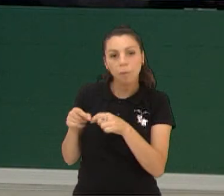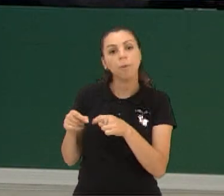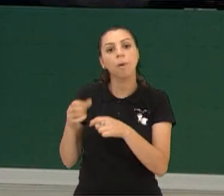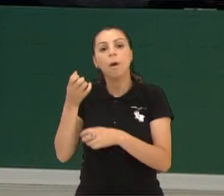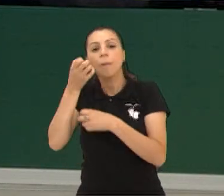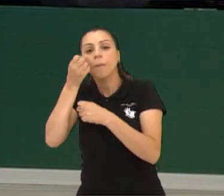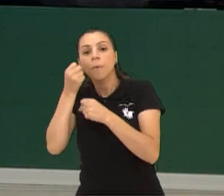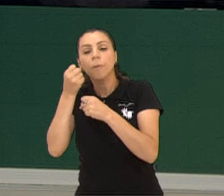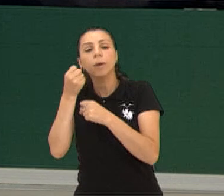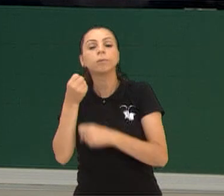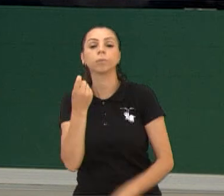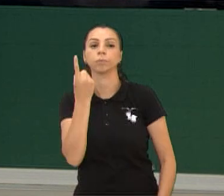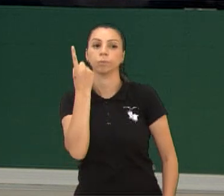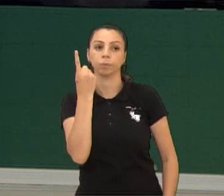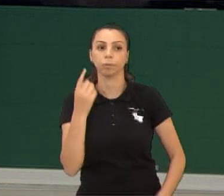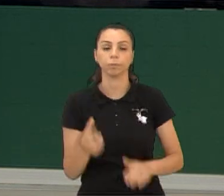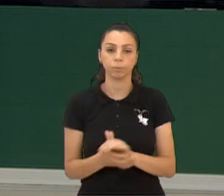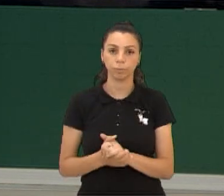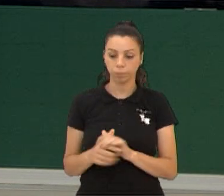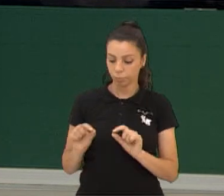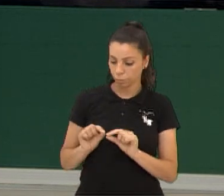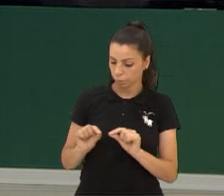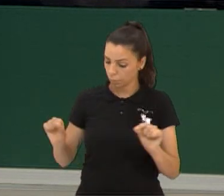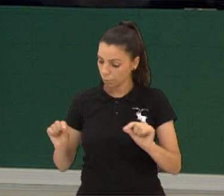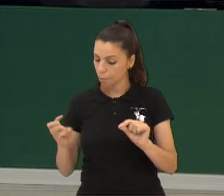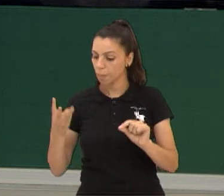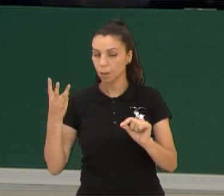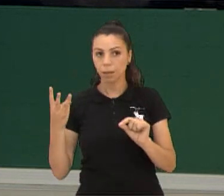ó? Olha as medidas.